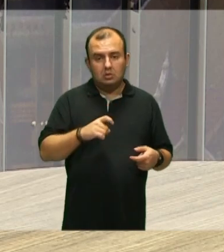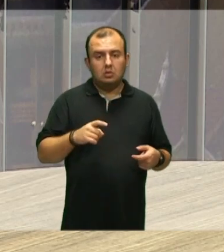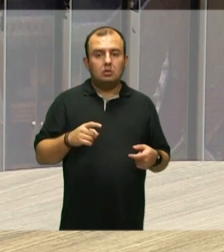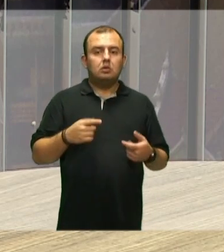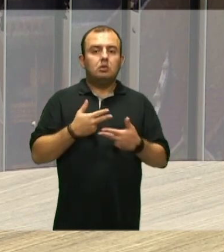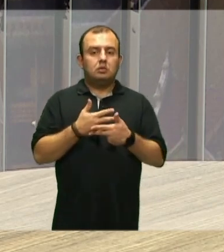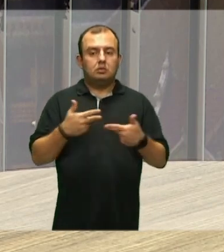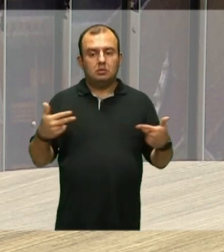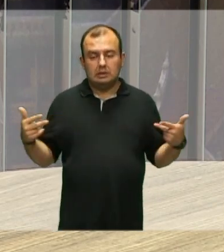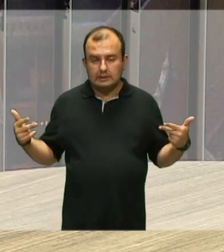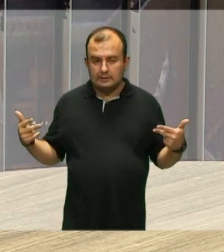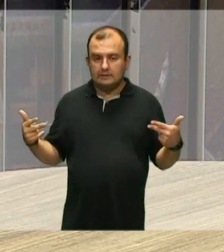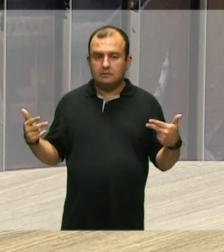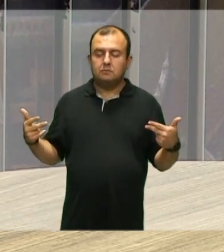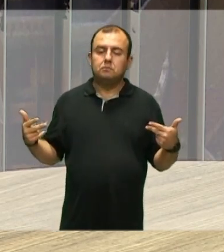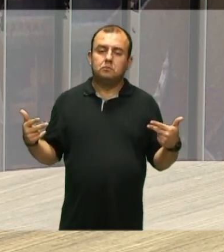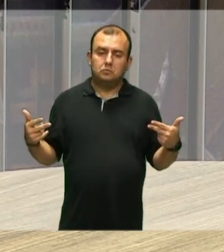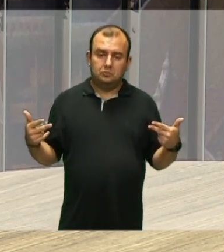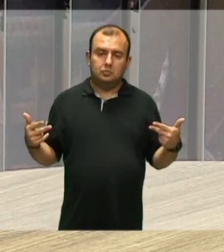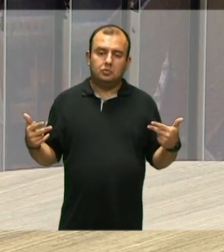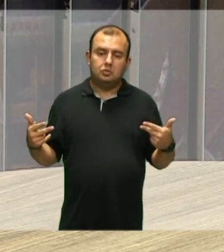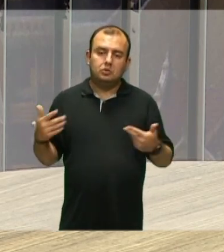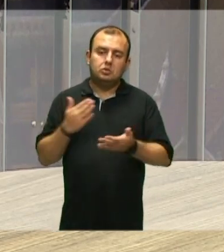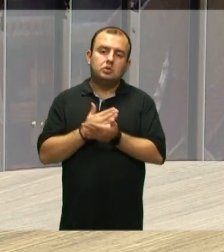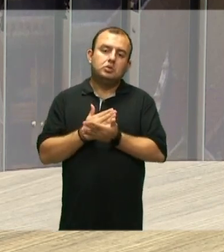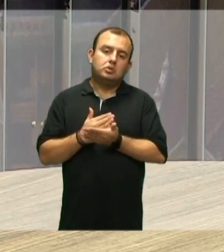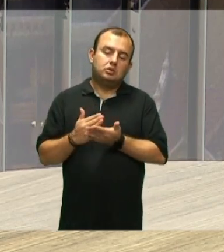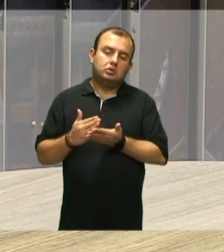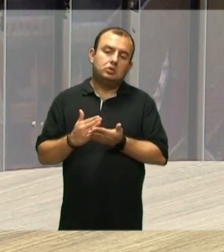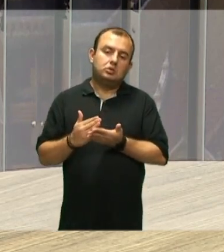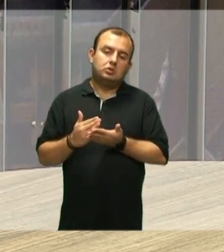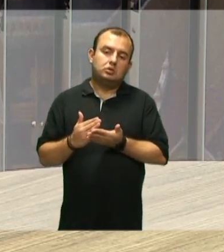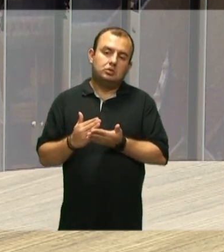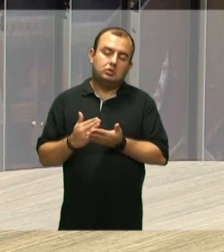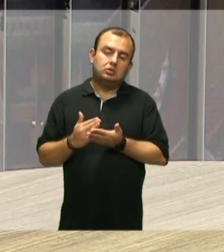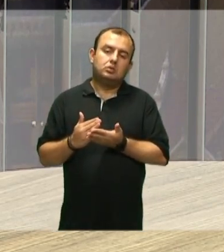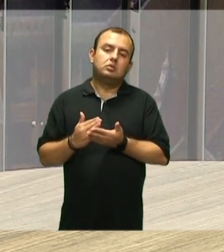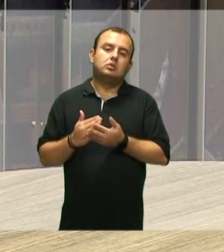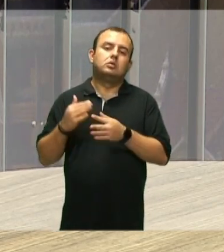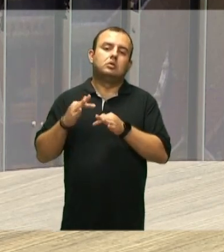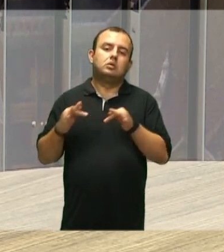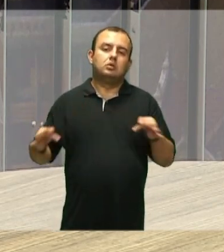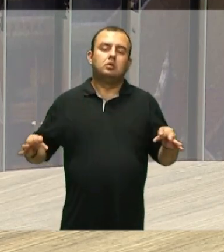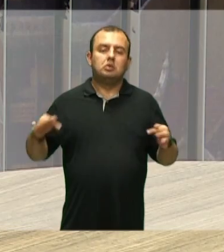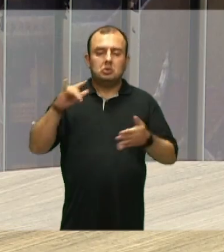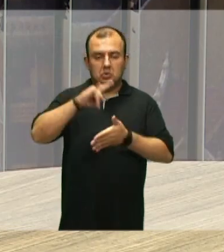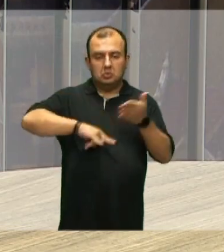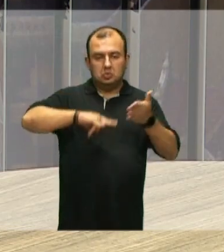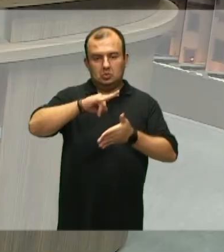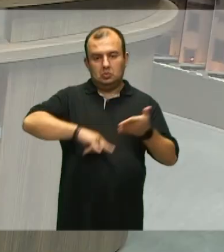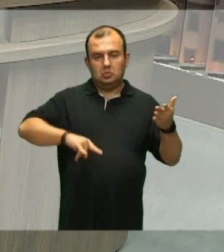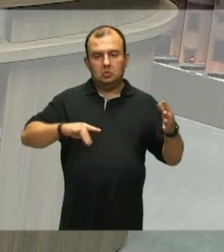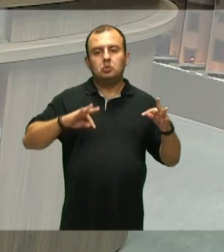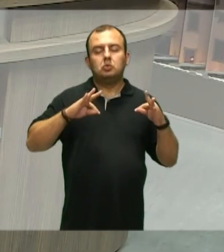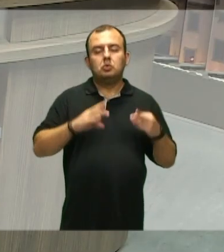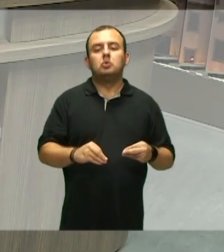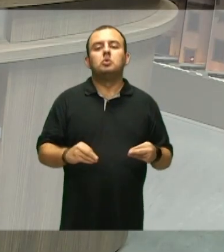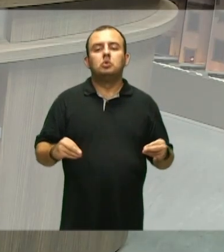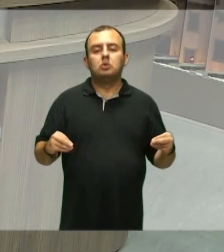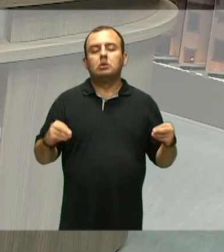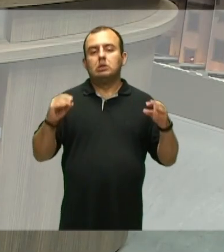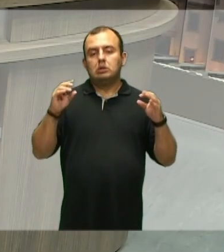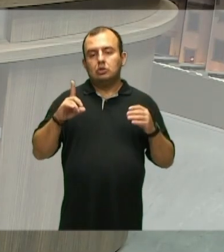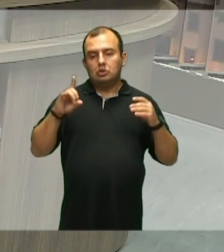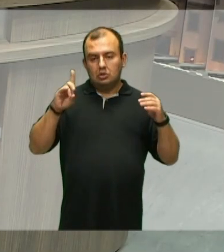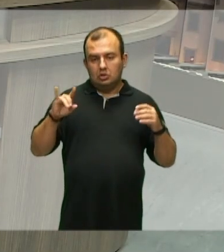por várias... Desde questões, assim, nós temos que estar com as nossas documentações todas absolutamente em